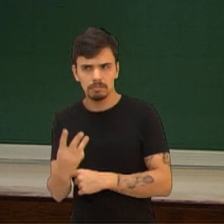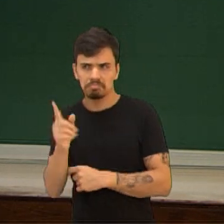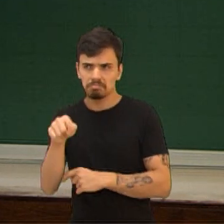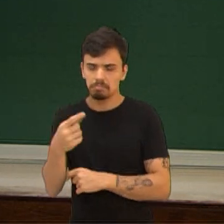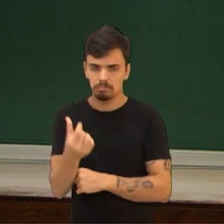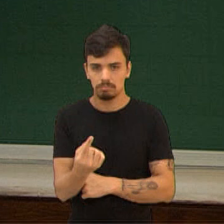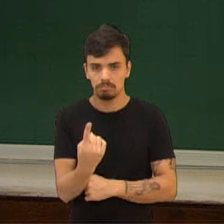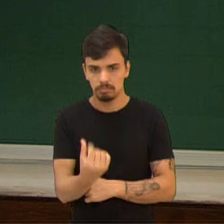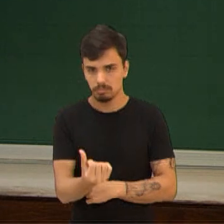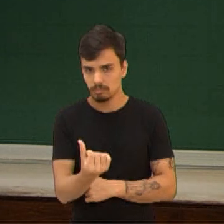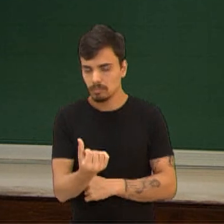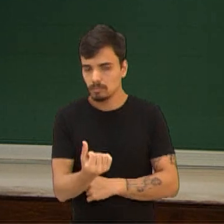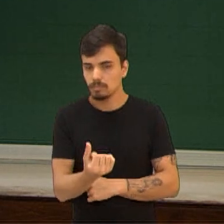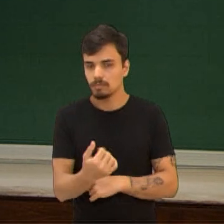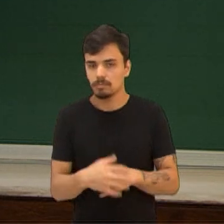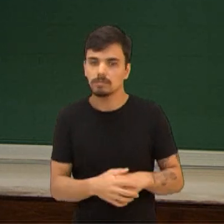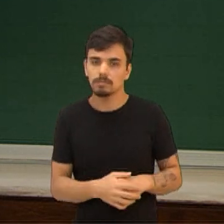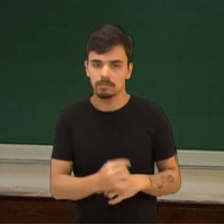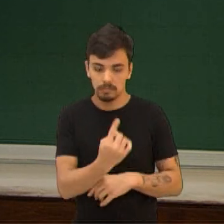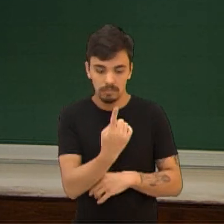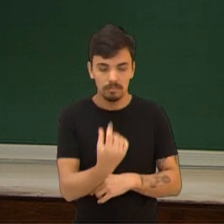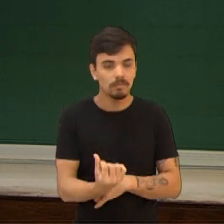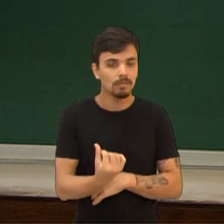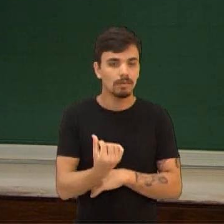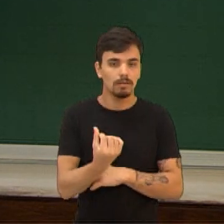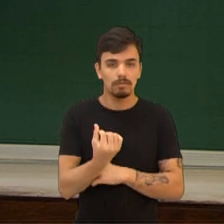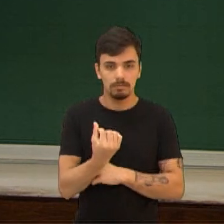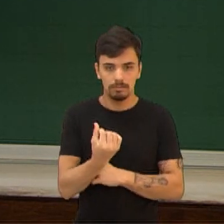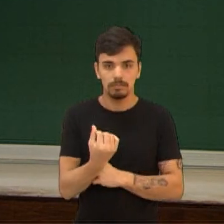né? 16,